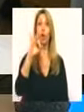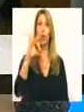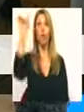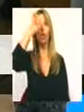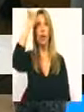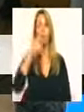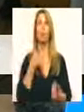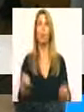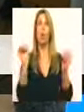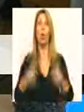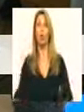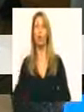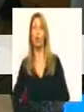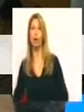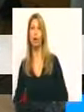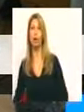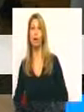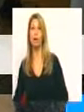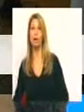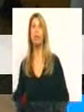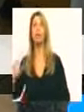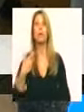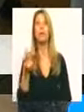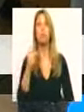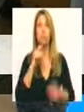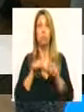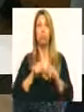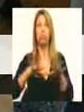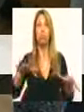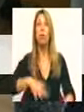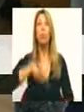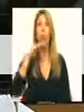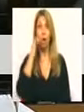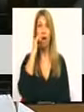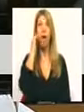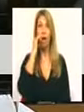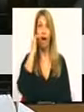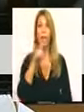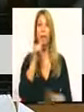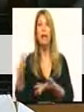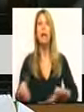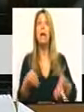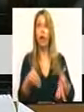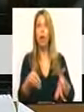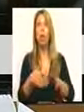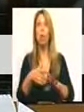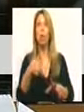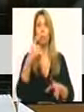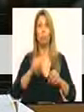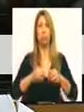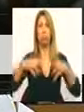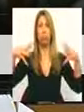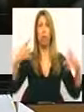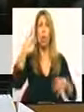um episódio bastante grave de poluição no Rio Tejo, com um manto de espuma de cerca de 1 metro de altura junto